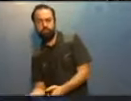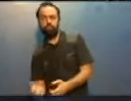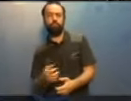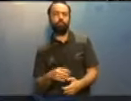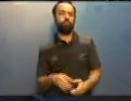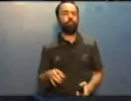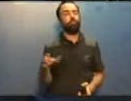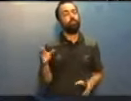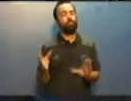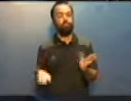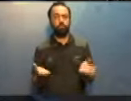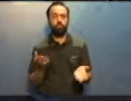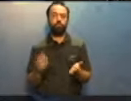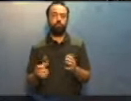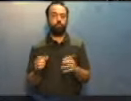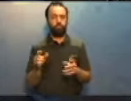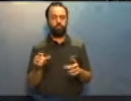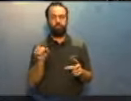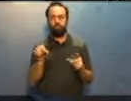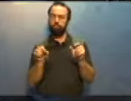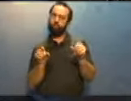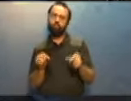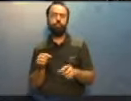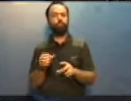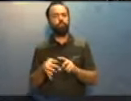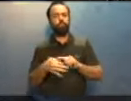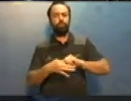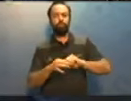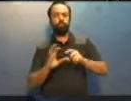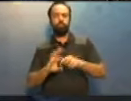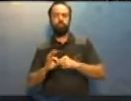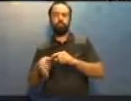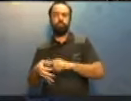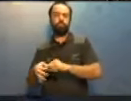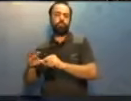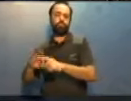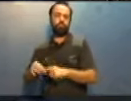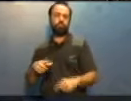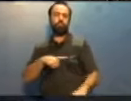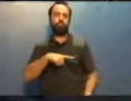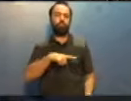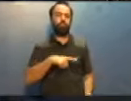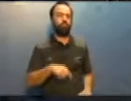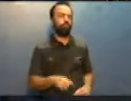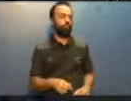elas são olímpicas e algumas delas são modalidades que são bem difundidas no nosso país.